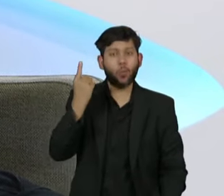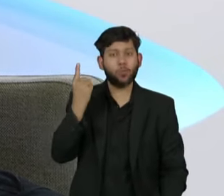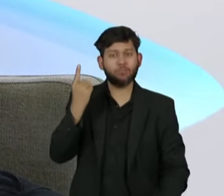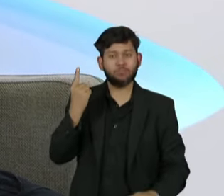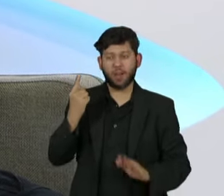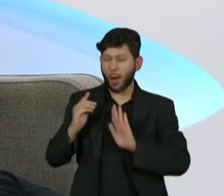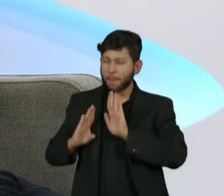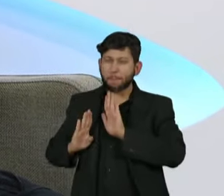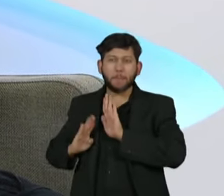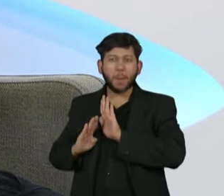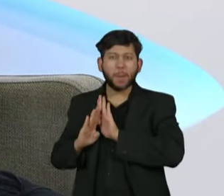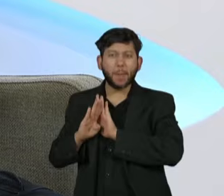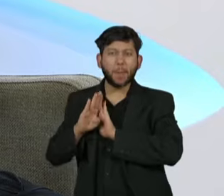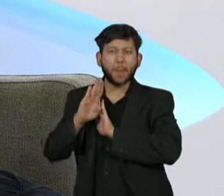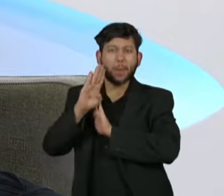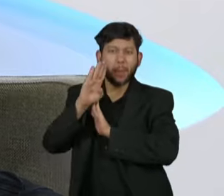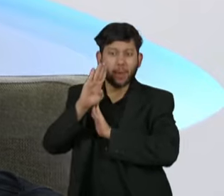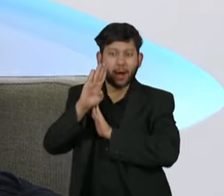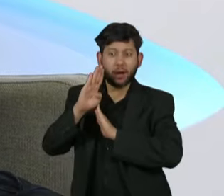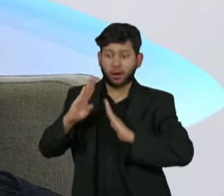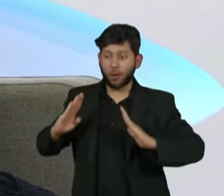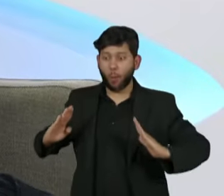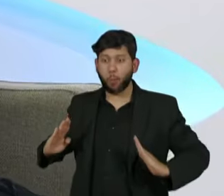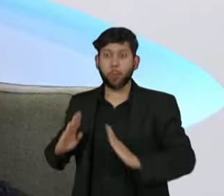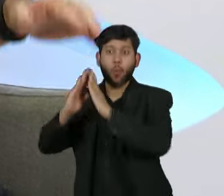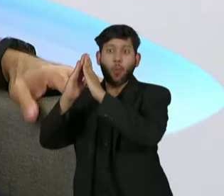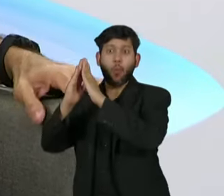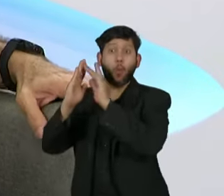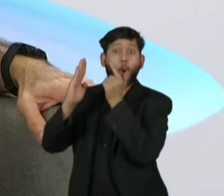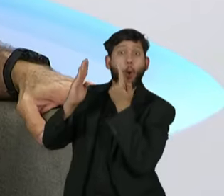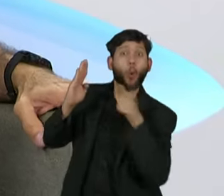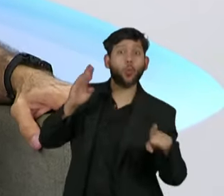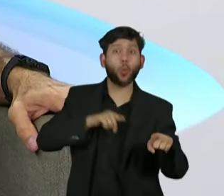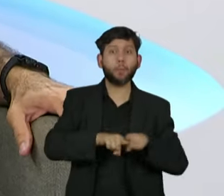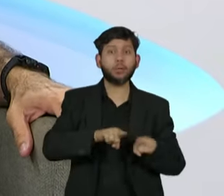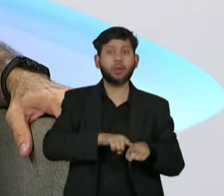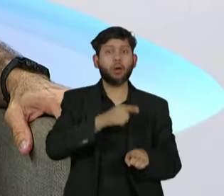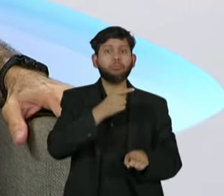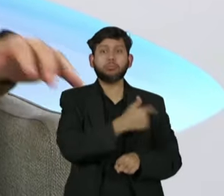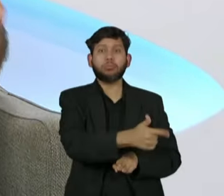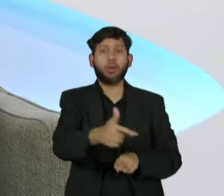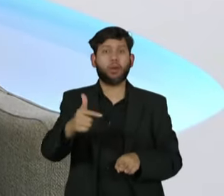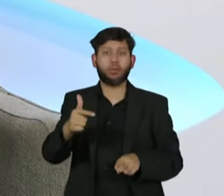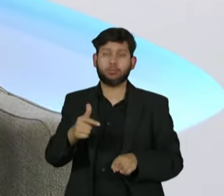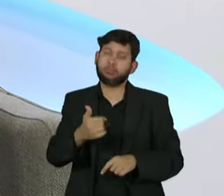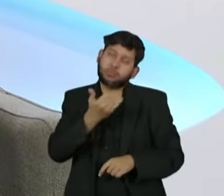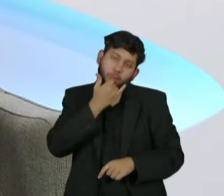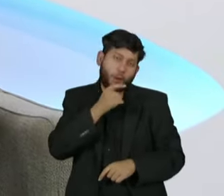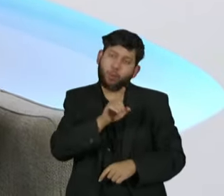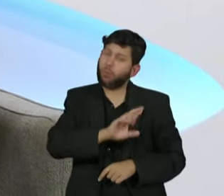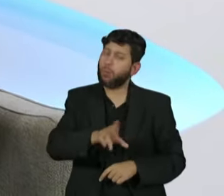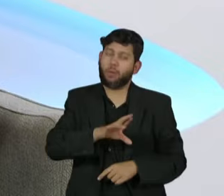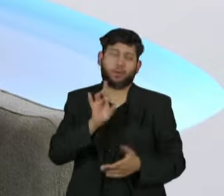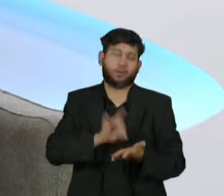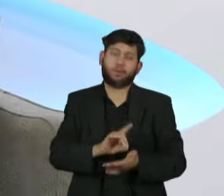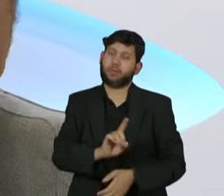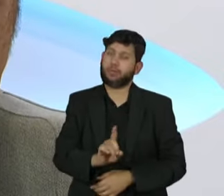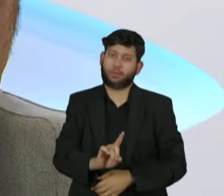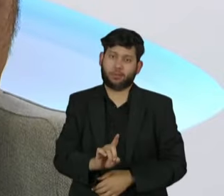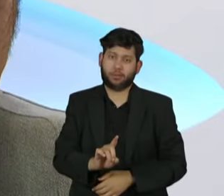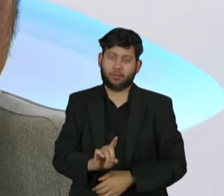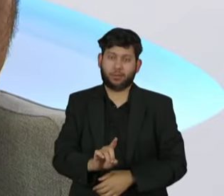crescer muito rapidamente de repente cresce tão rapidamente que ninguém consegue acompanhar isso não é verdade rede sem escala